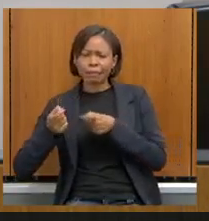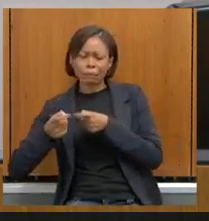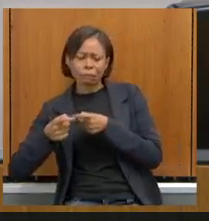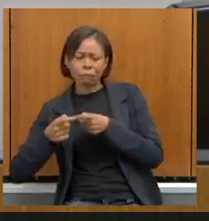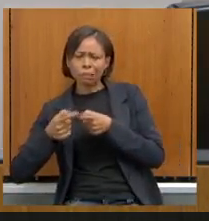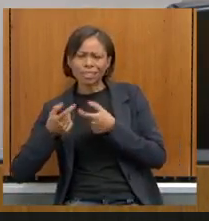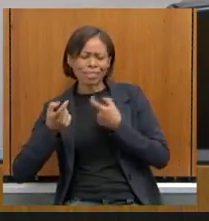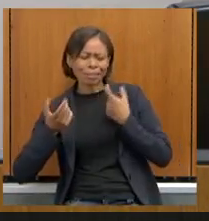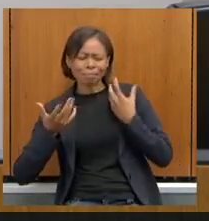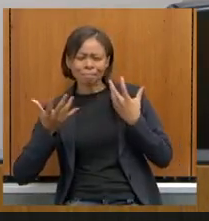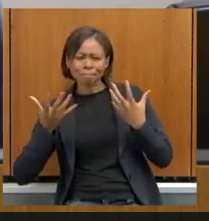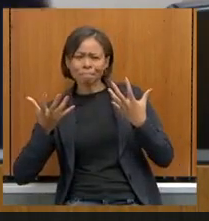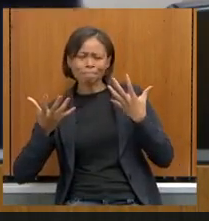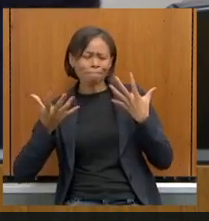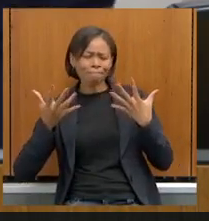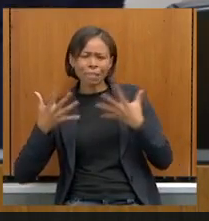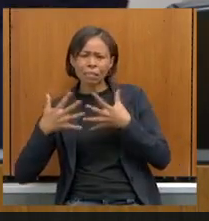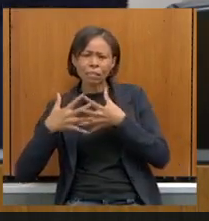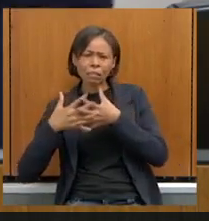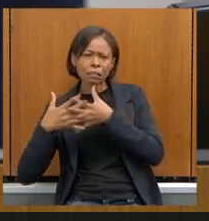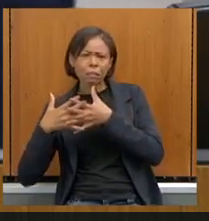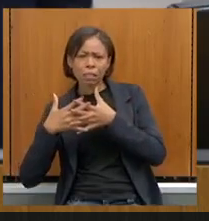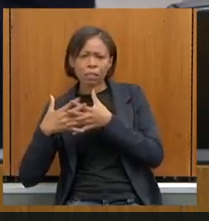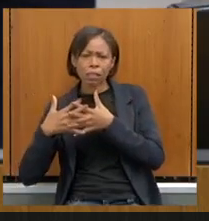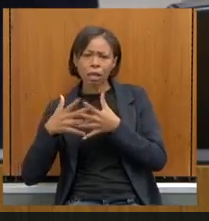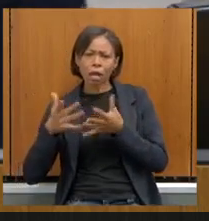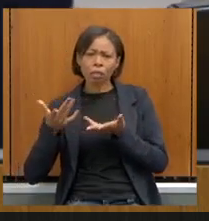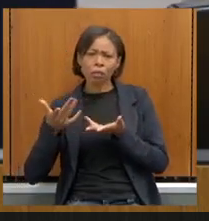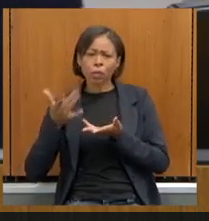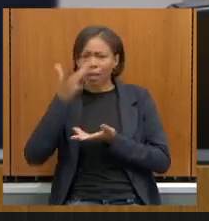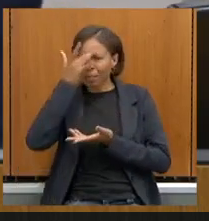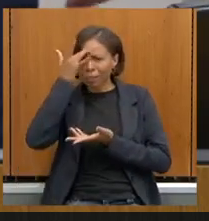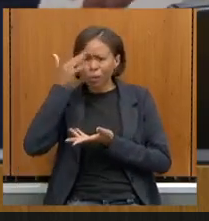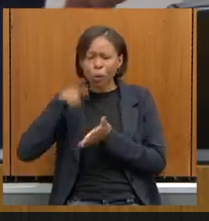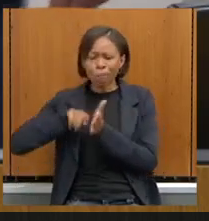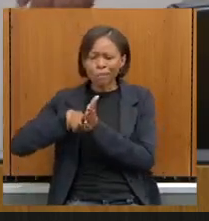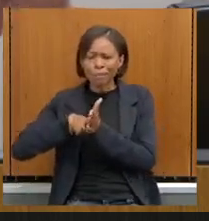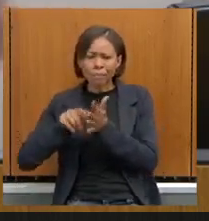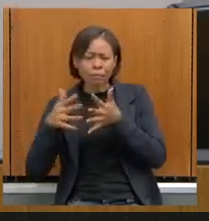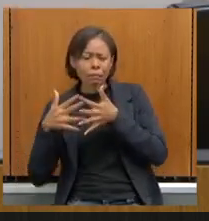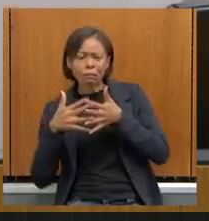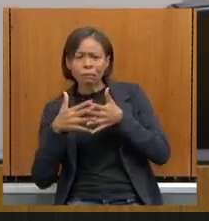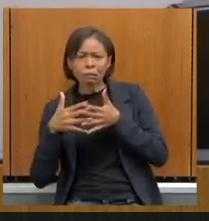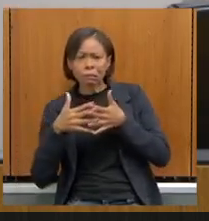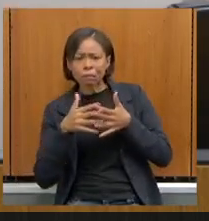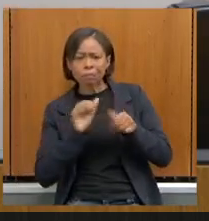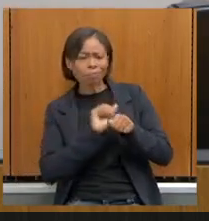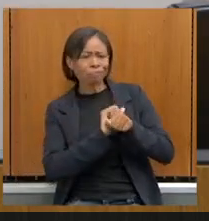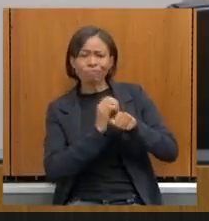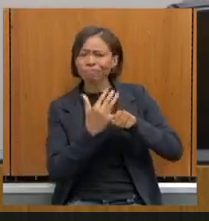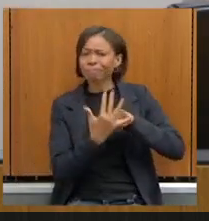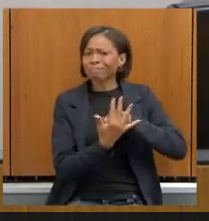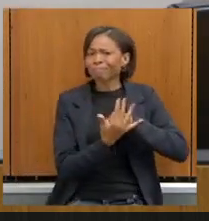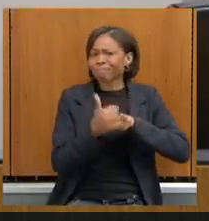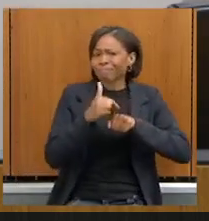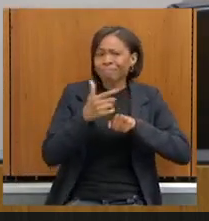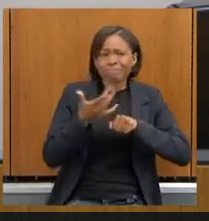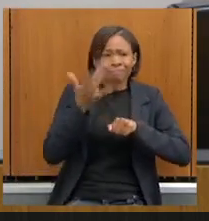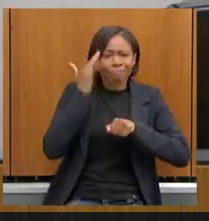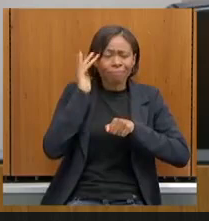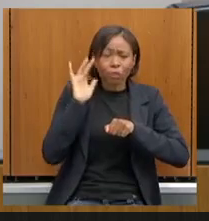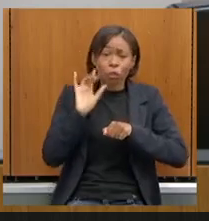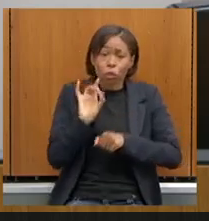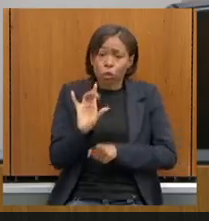aos pesquisadores. Então, infelizmente, ainda não temos ainda, a não ser a